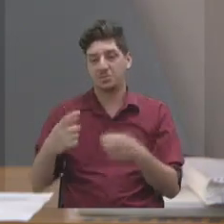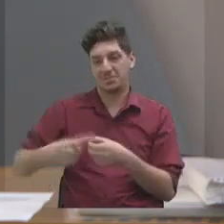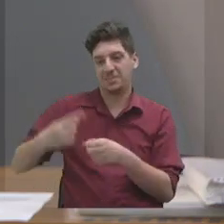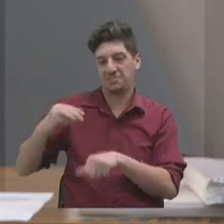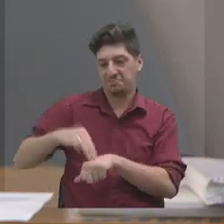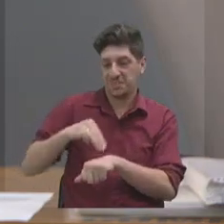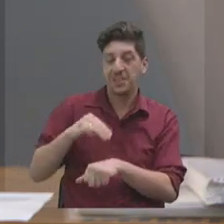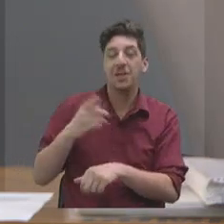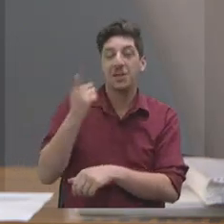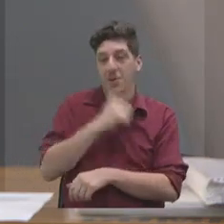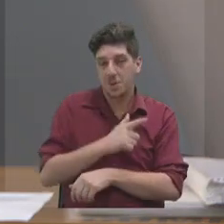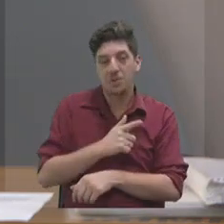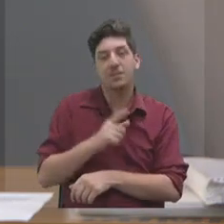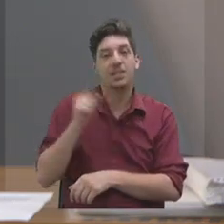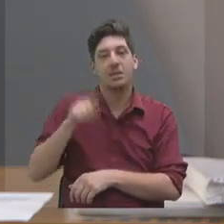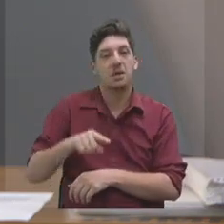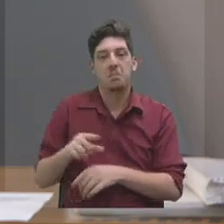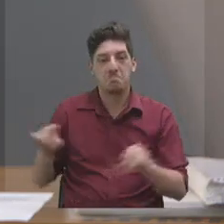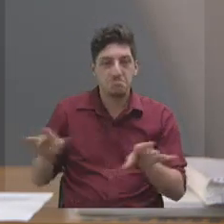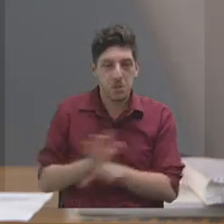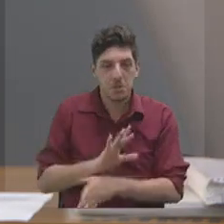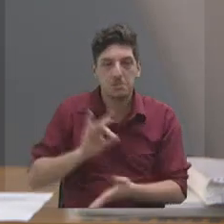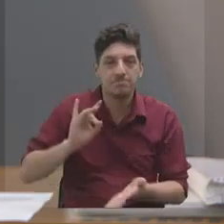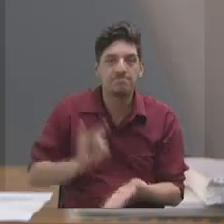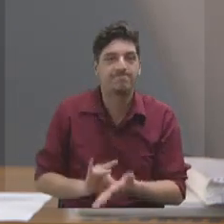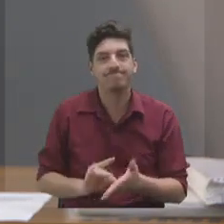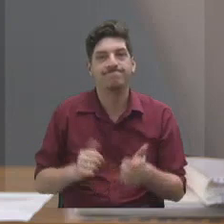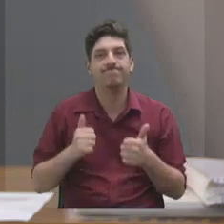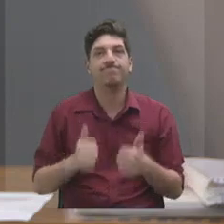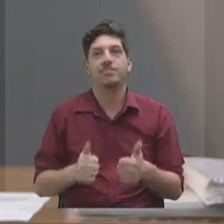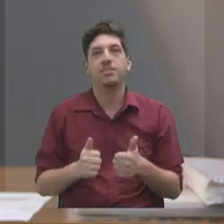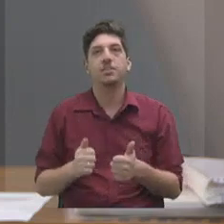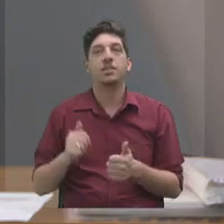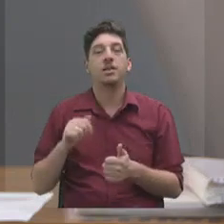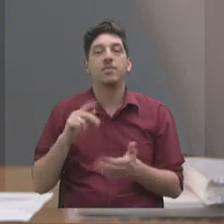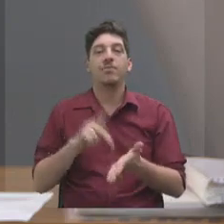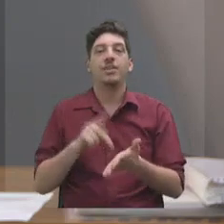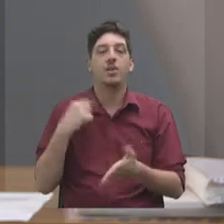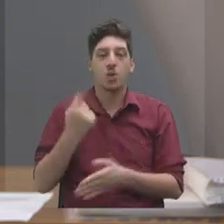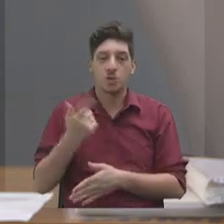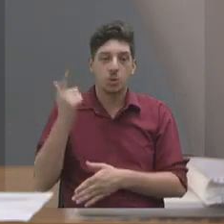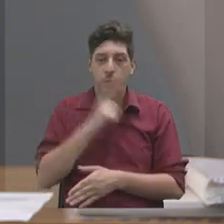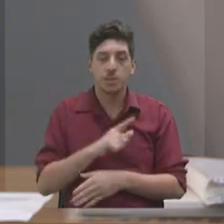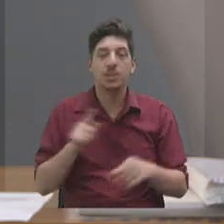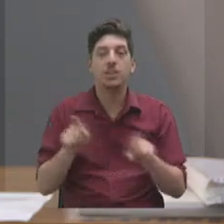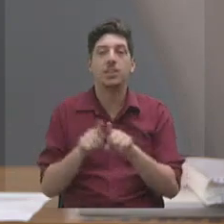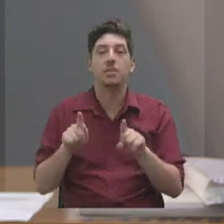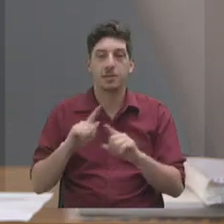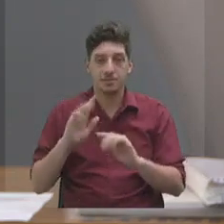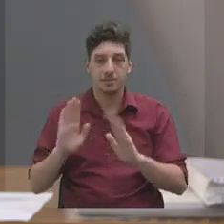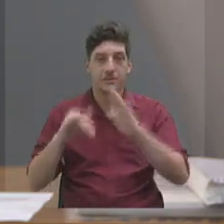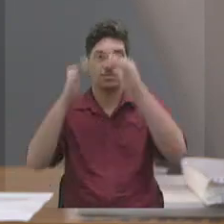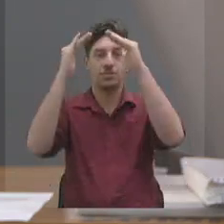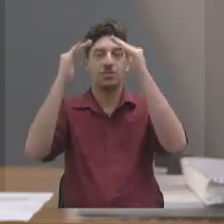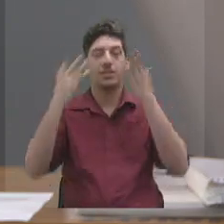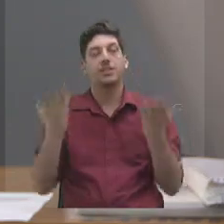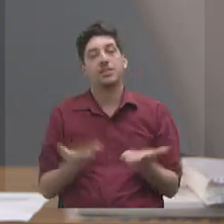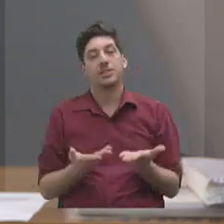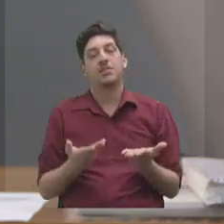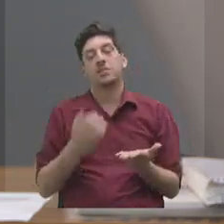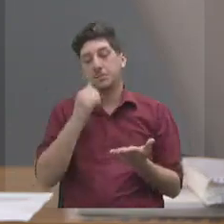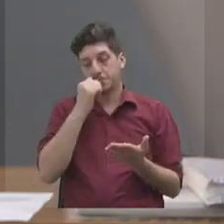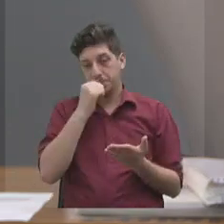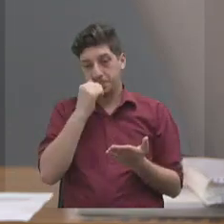no caráter né definitivo mais rápido possível para que de fato a gente consiga também é avançar com essa agenda então assim acho